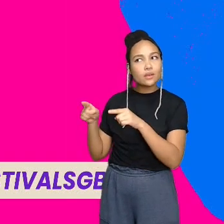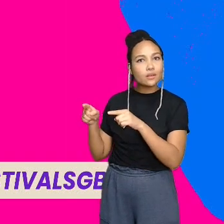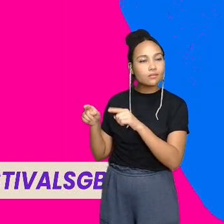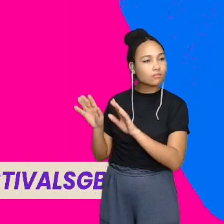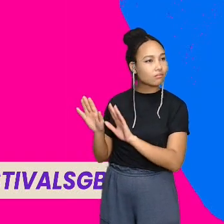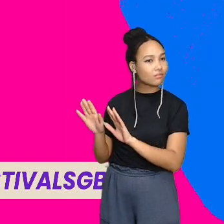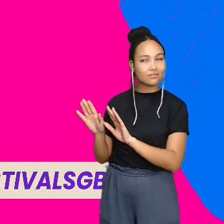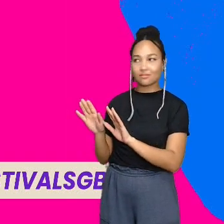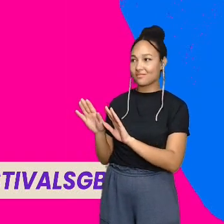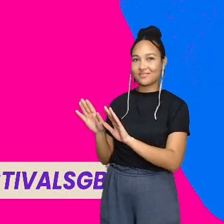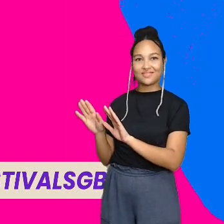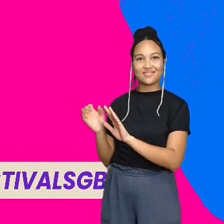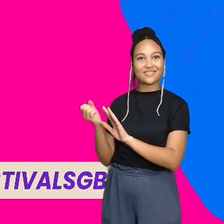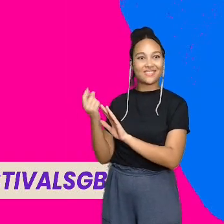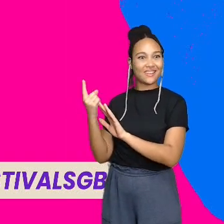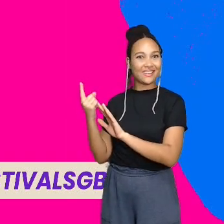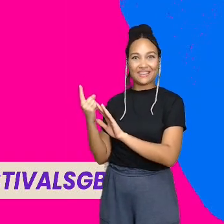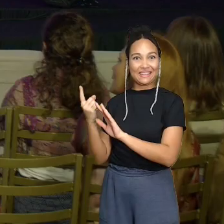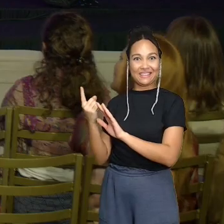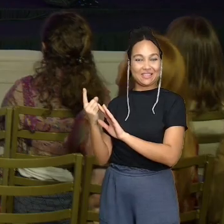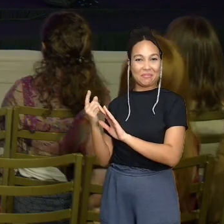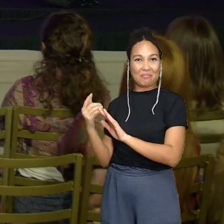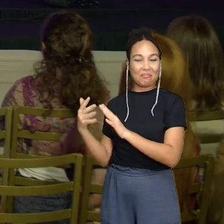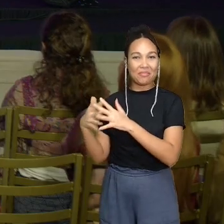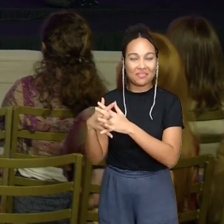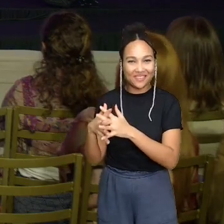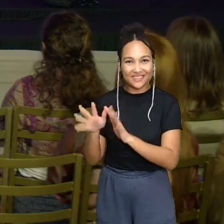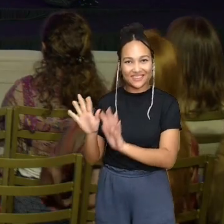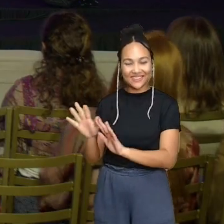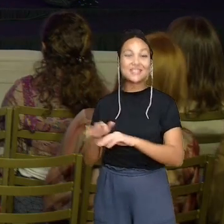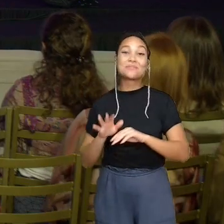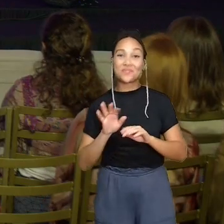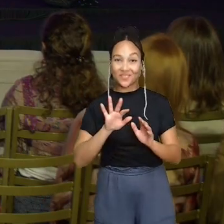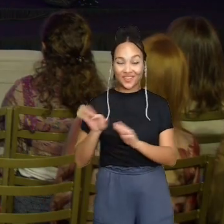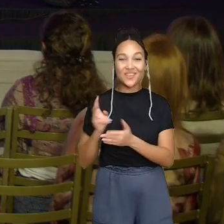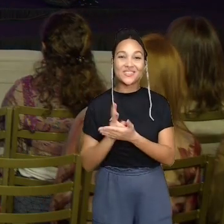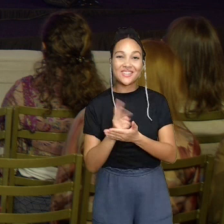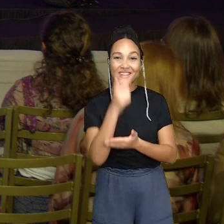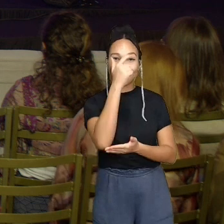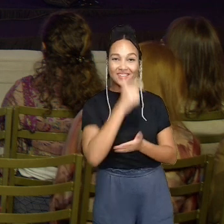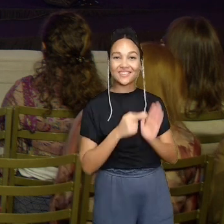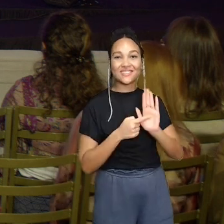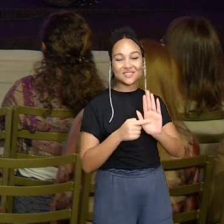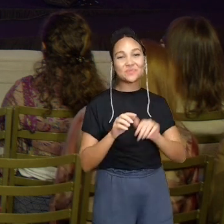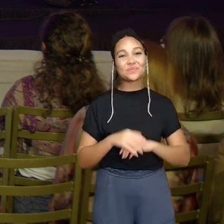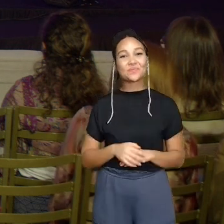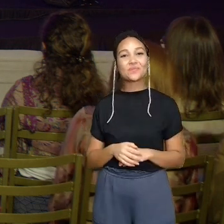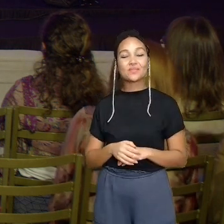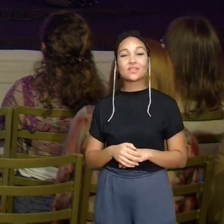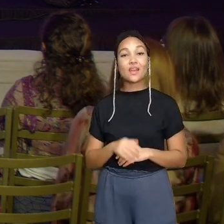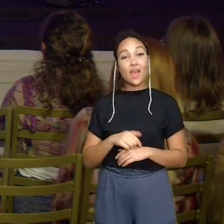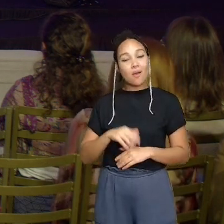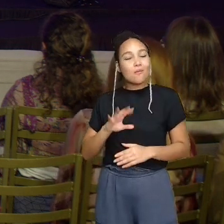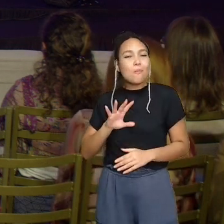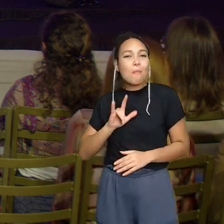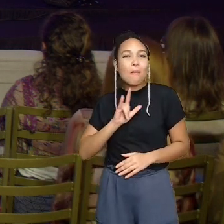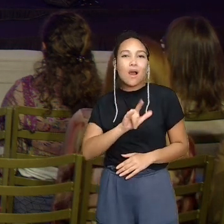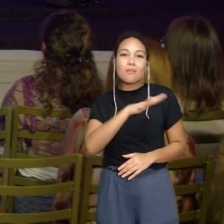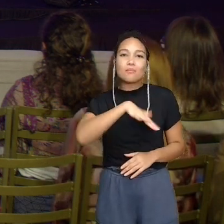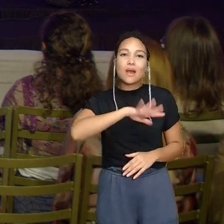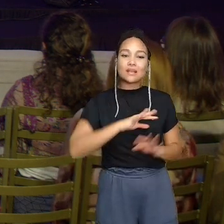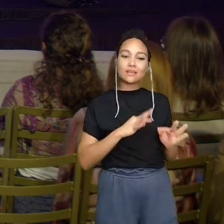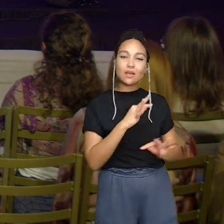Ixi, isso aí não estava planejado não. Mas tudo bem. Sou apaixonado por tecnologia, inovação,